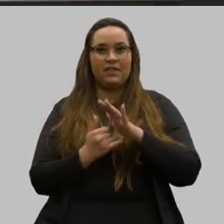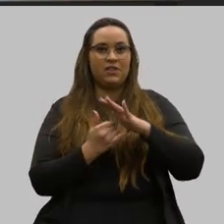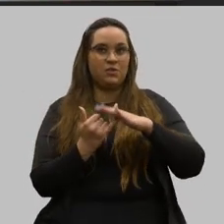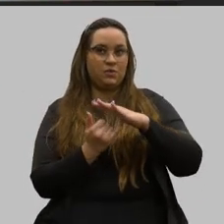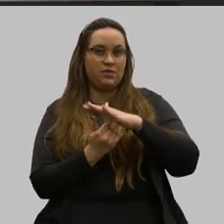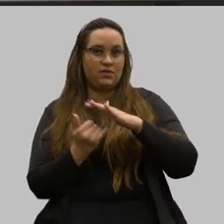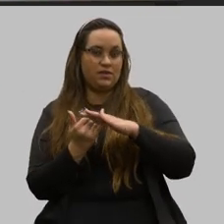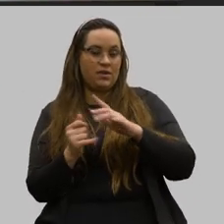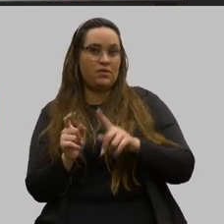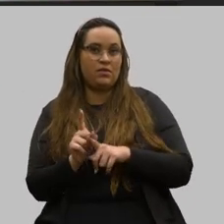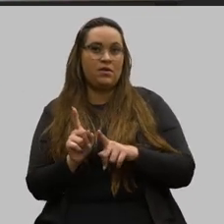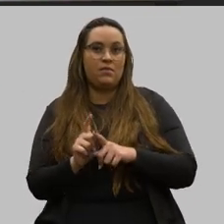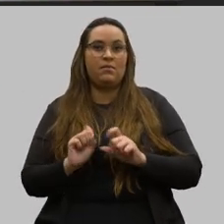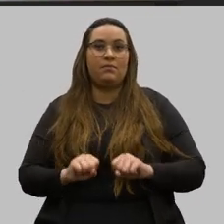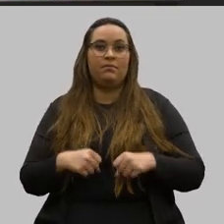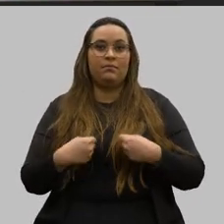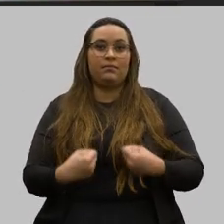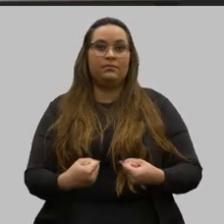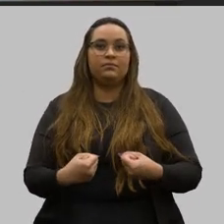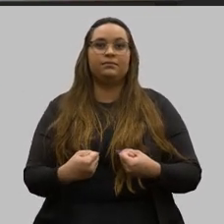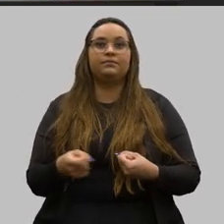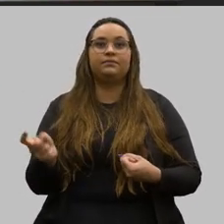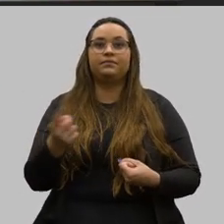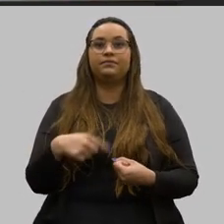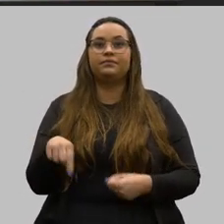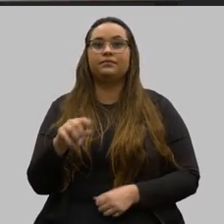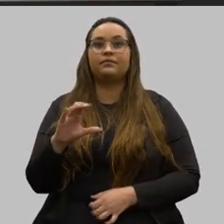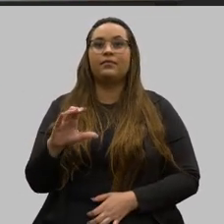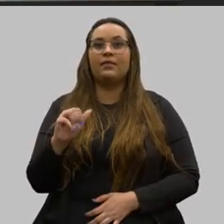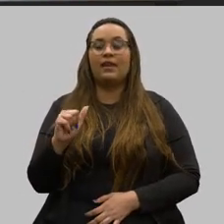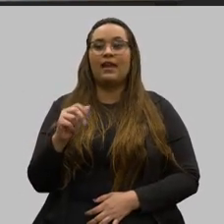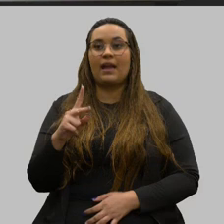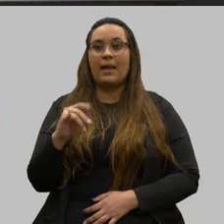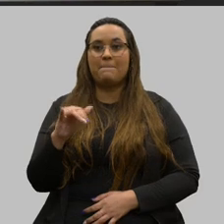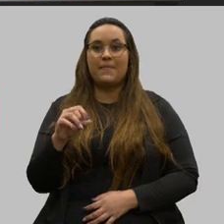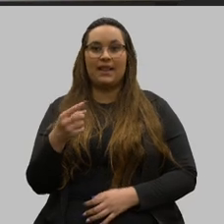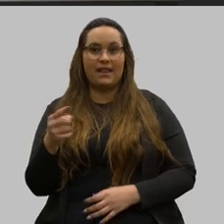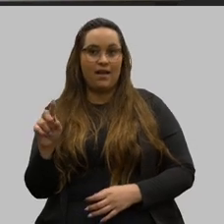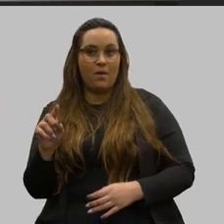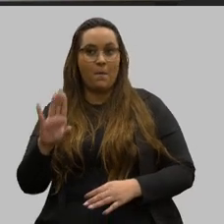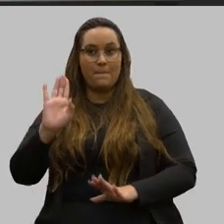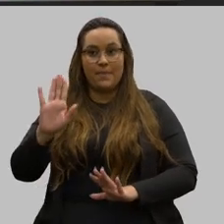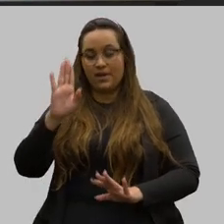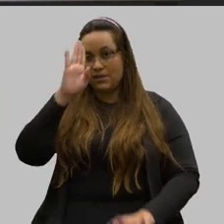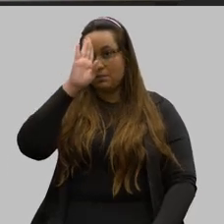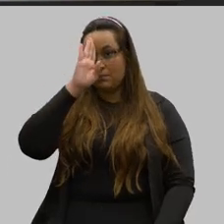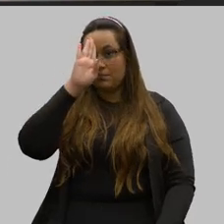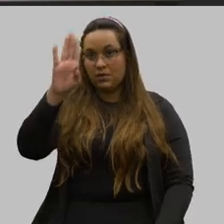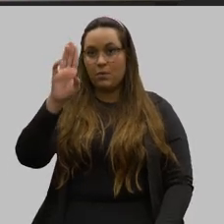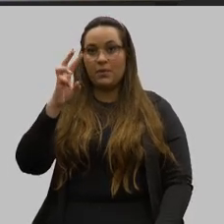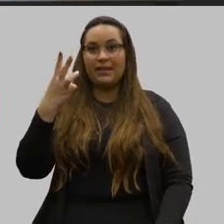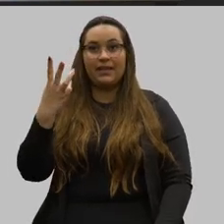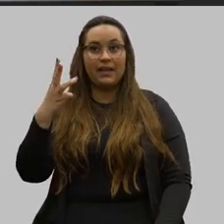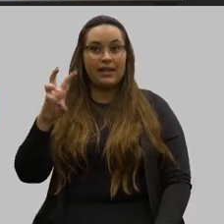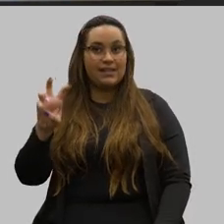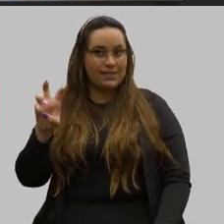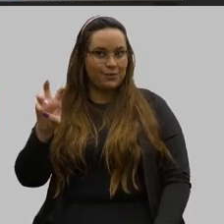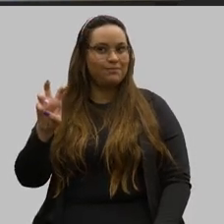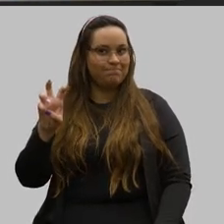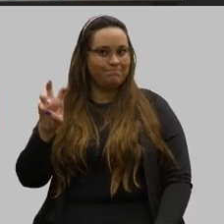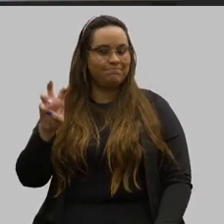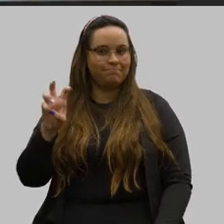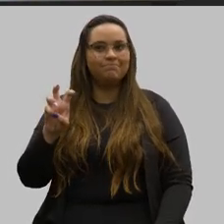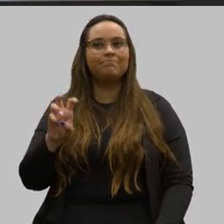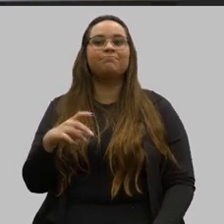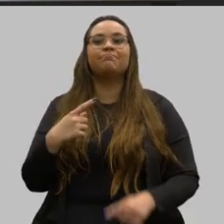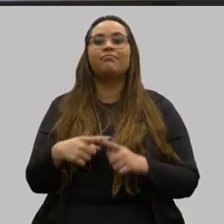em gestão e proteção de Defesa Civil que são para capitães hoje nós temos principalmente aí eh 35 porque é o